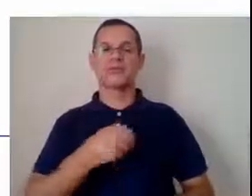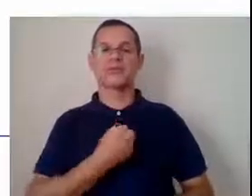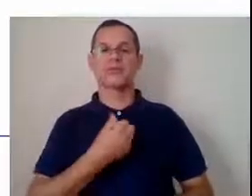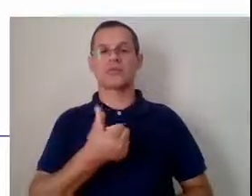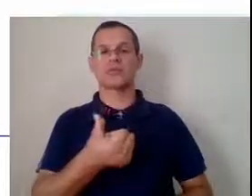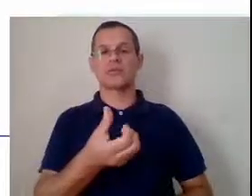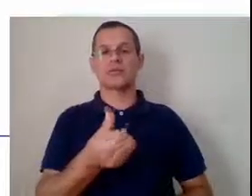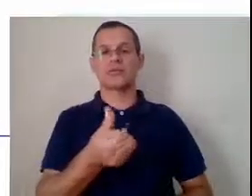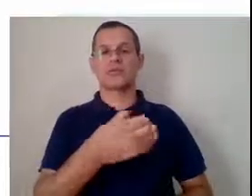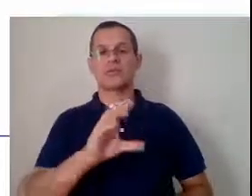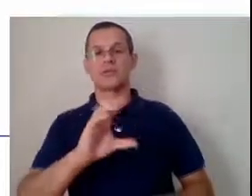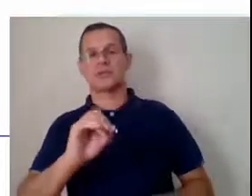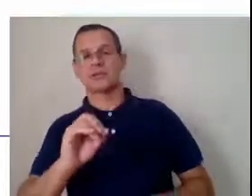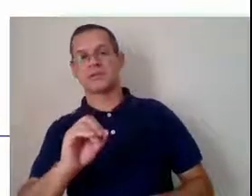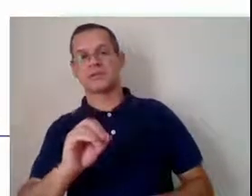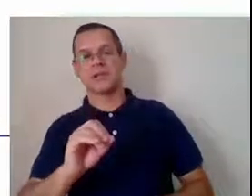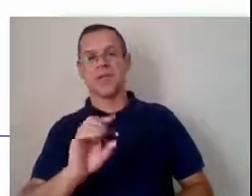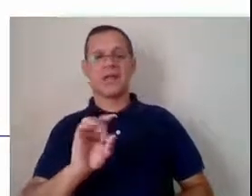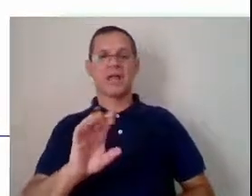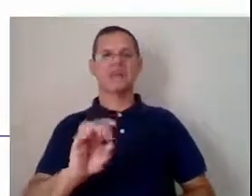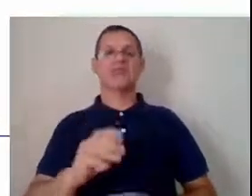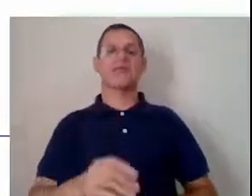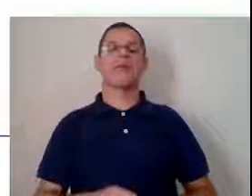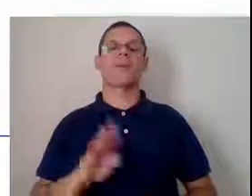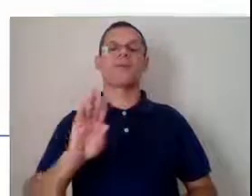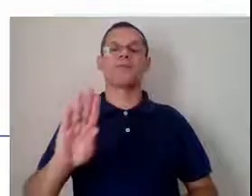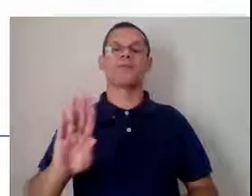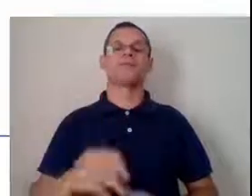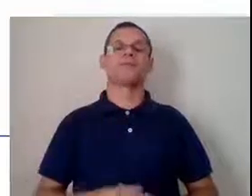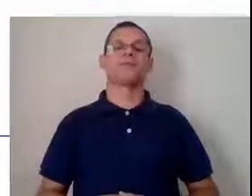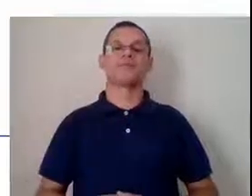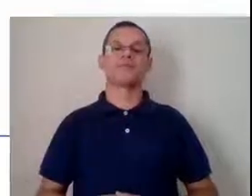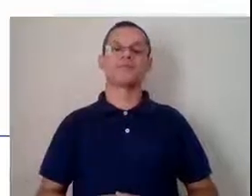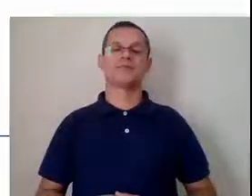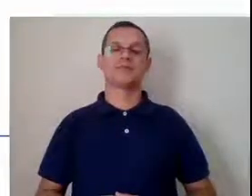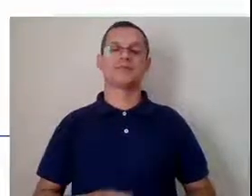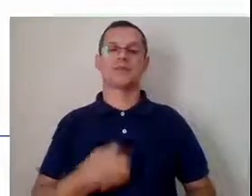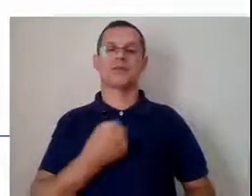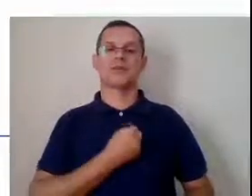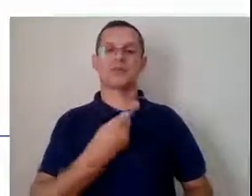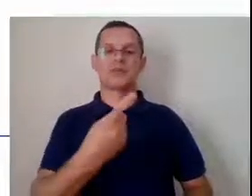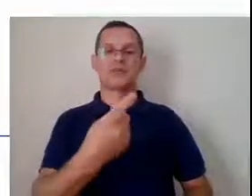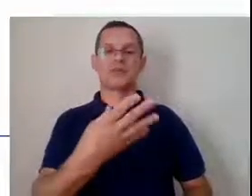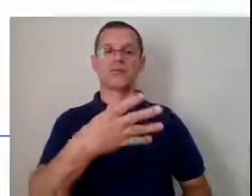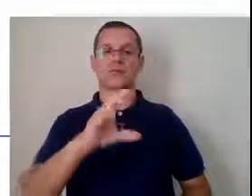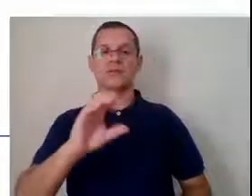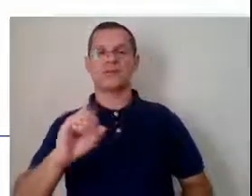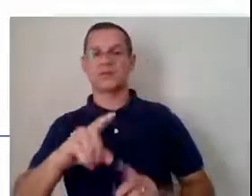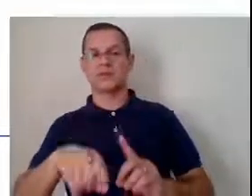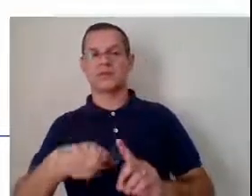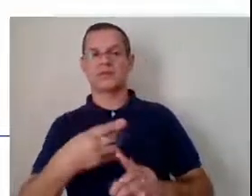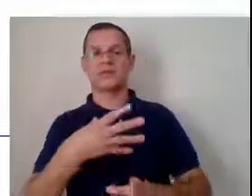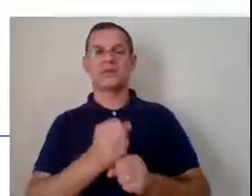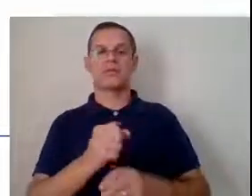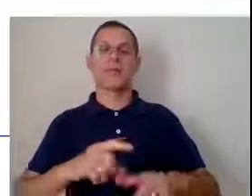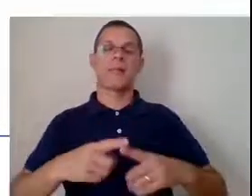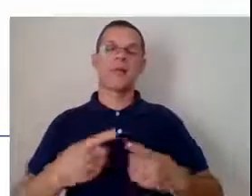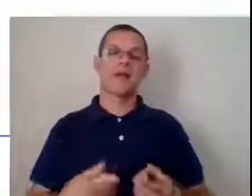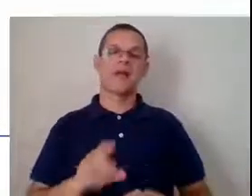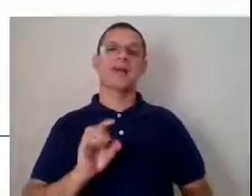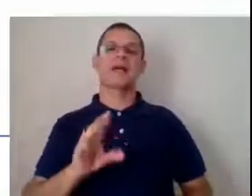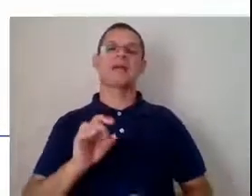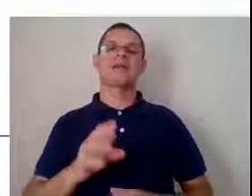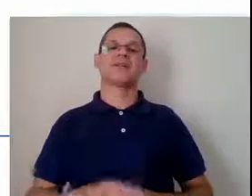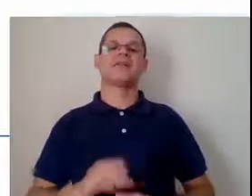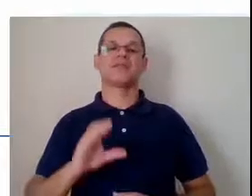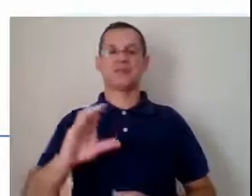de 60. Apenas B é o número de 140 depois dos cálculos.